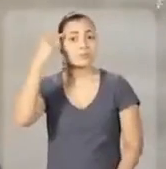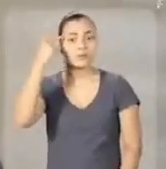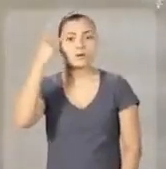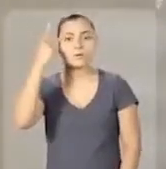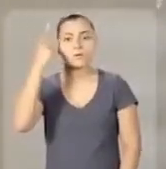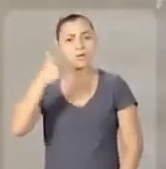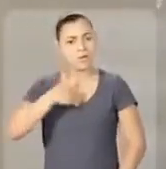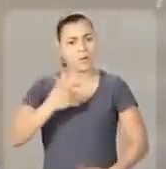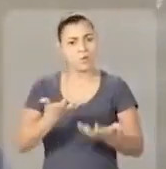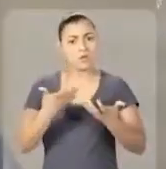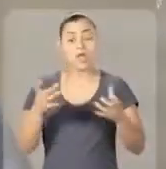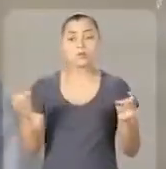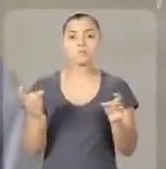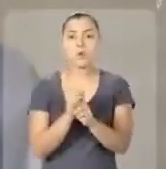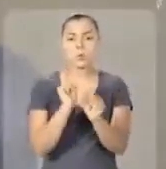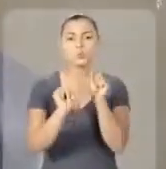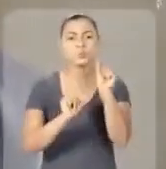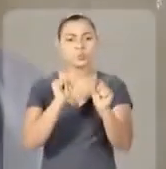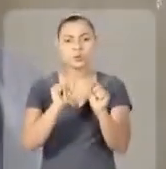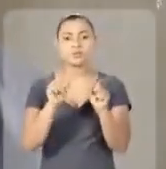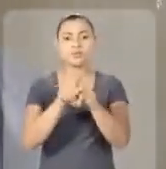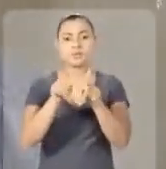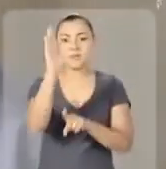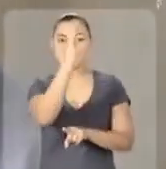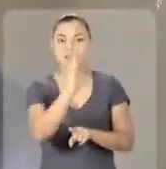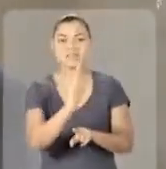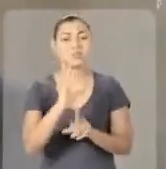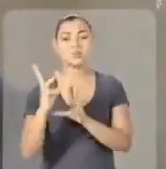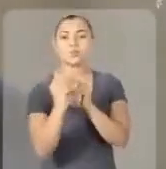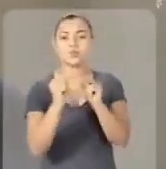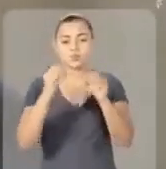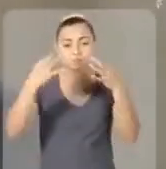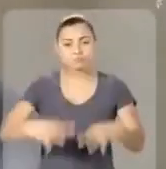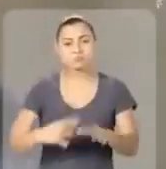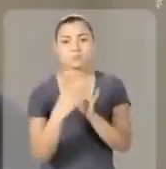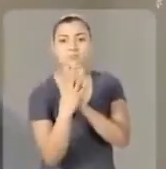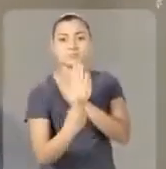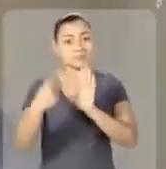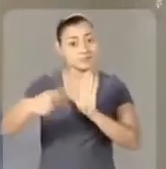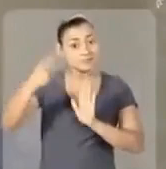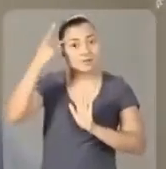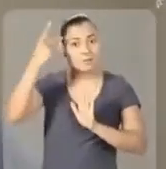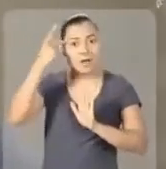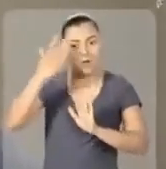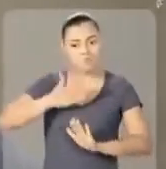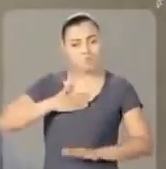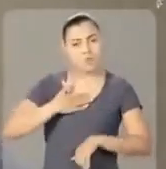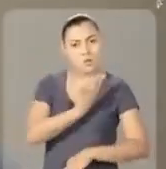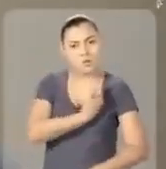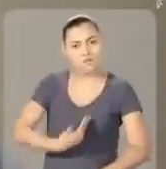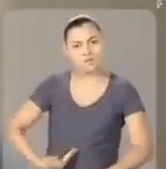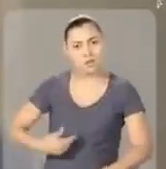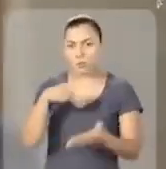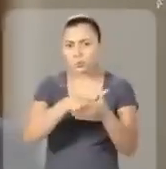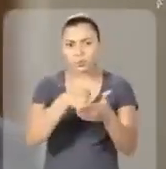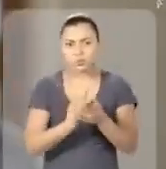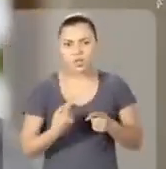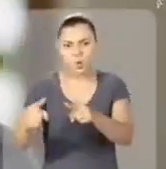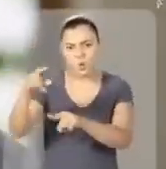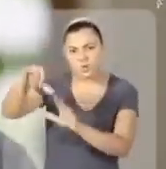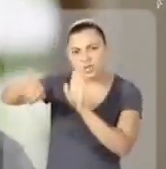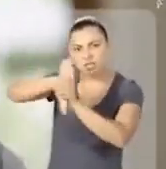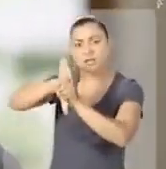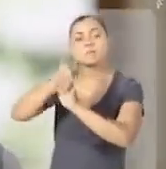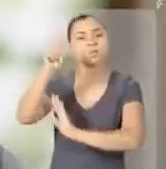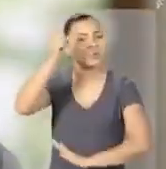segurança pública do meu estado. Agora quero colocar a serviço do Brasil aquilo que deu certo em São Paulo. No meu